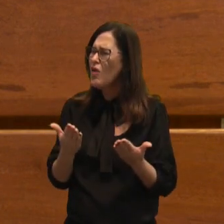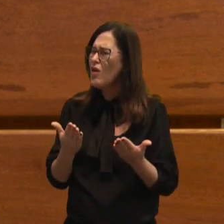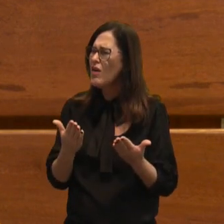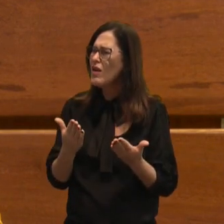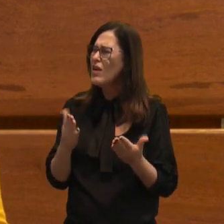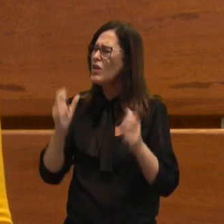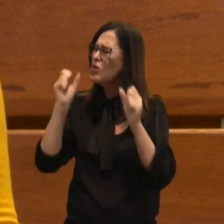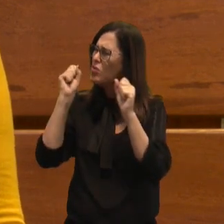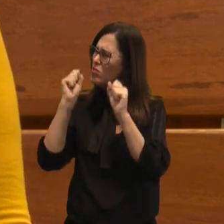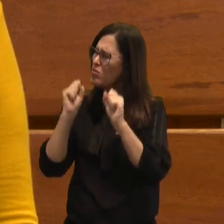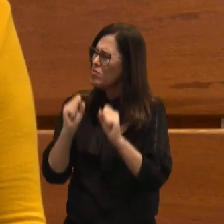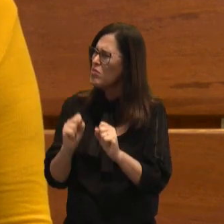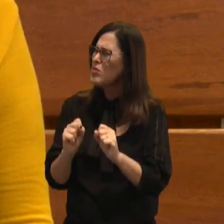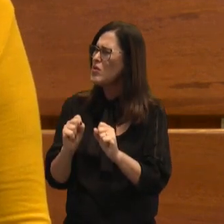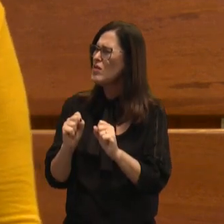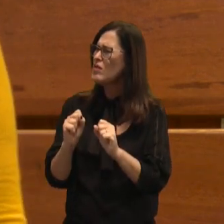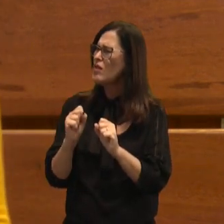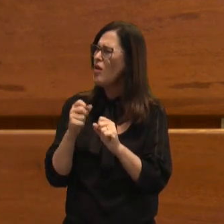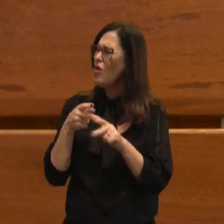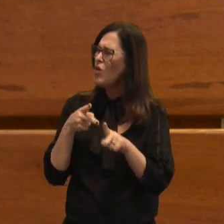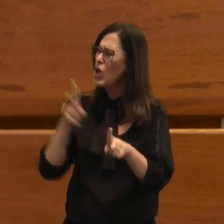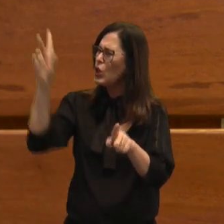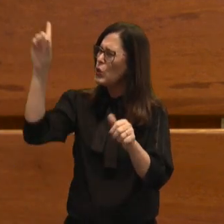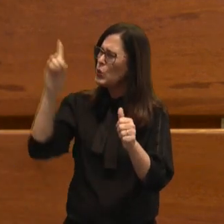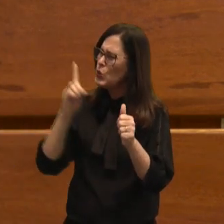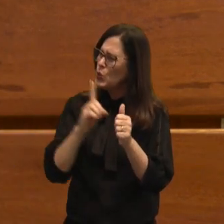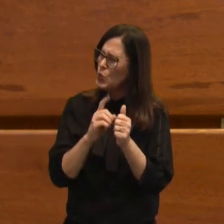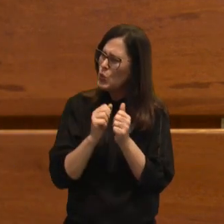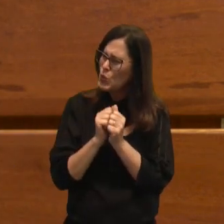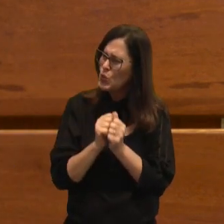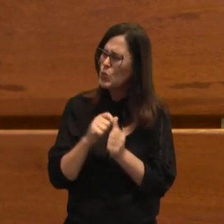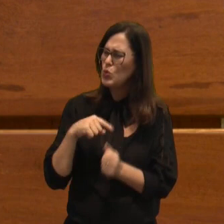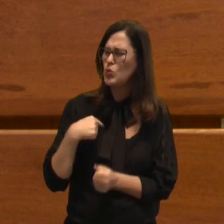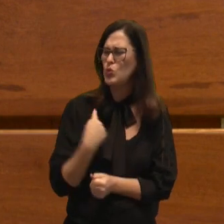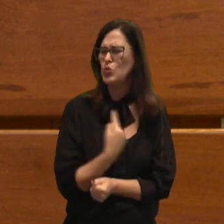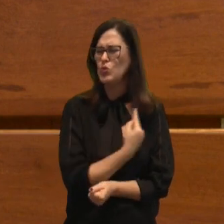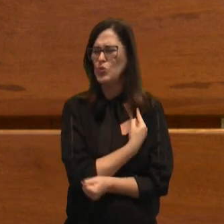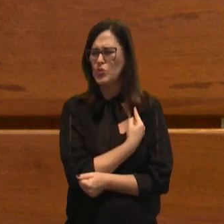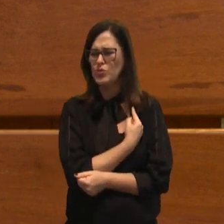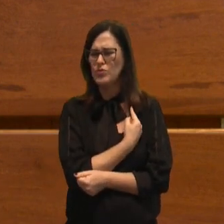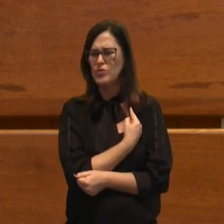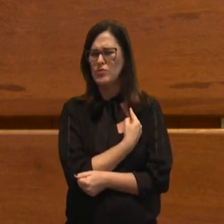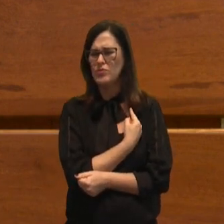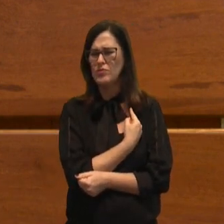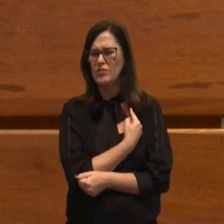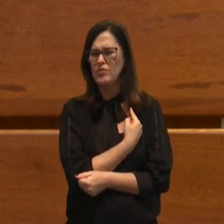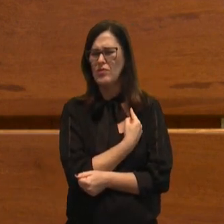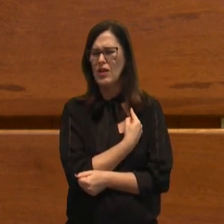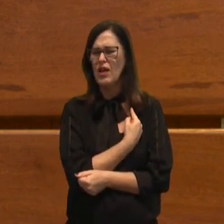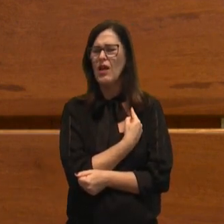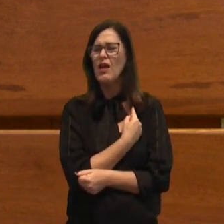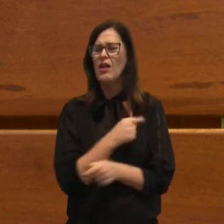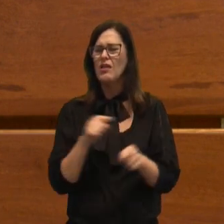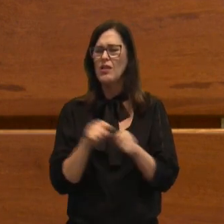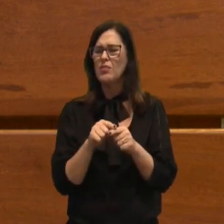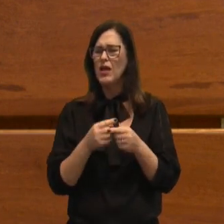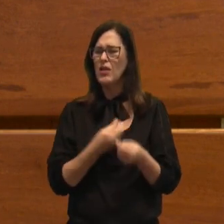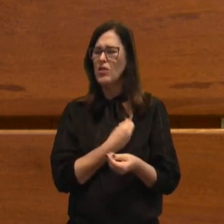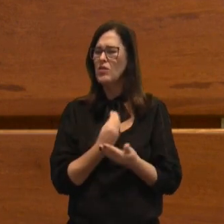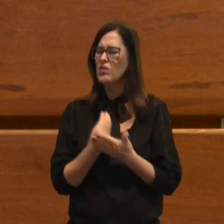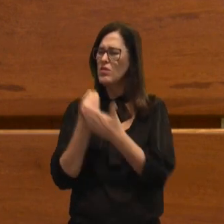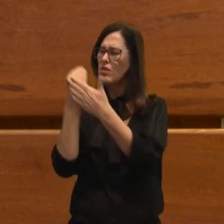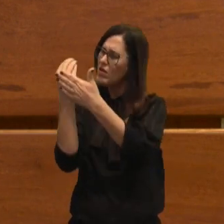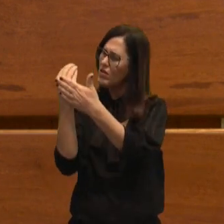que Tu possas continuar conosco, Senhor, e colocamos as nossas vidas